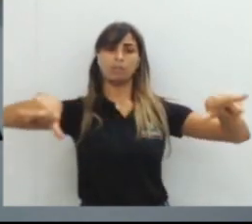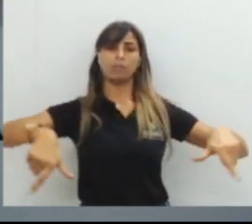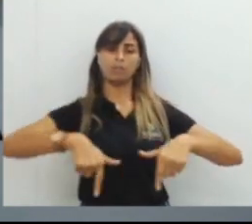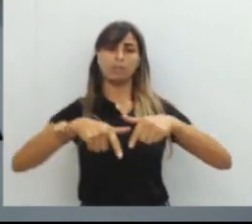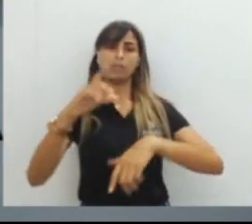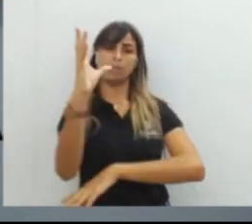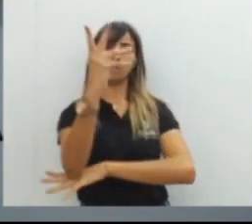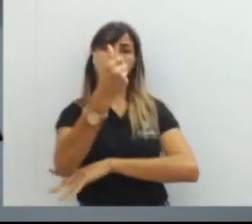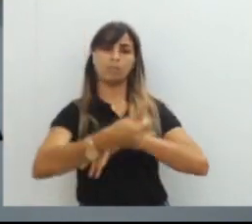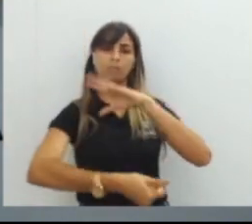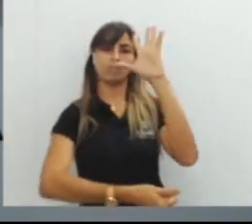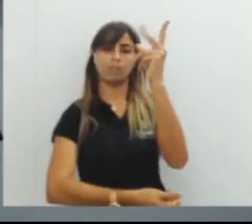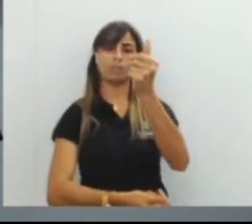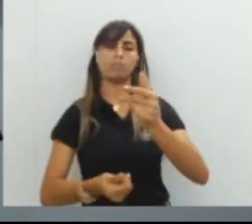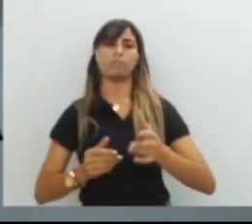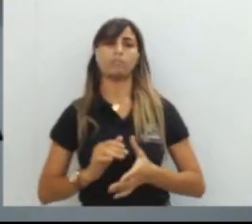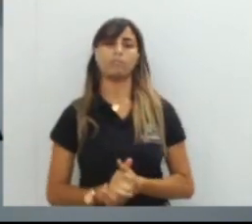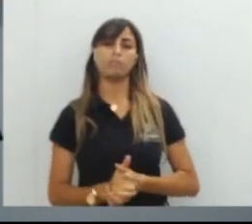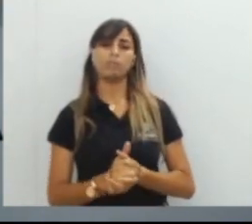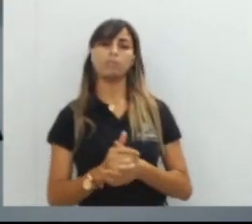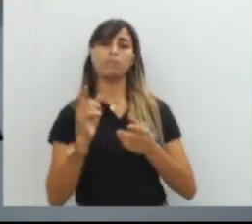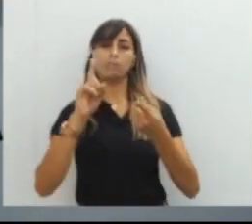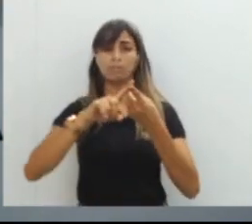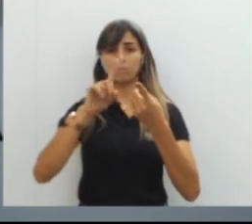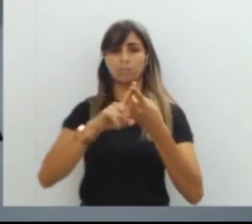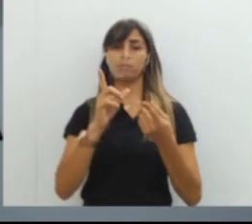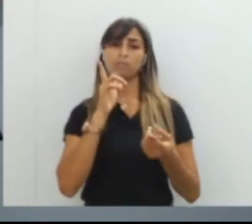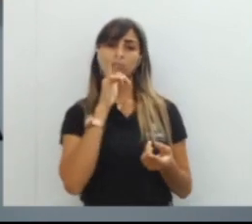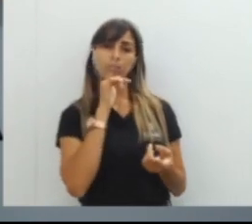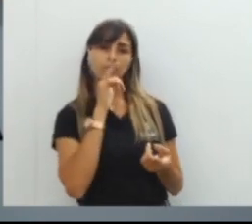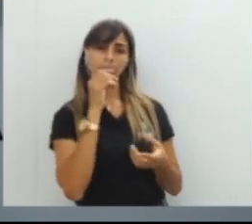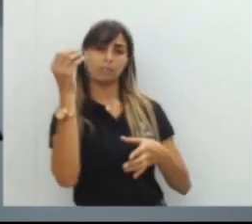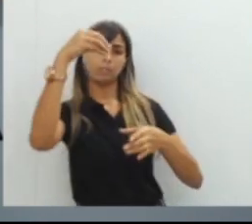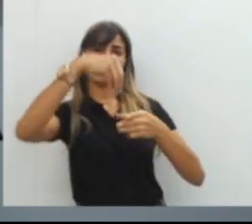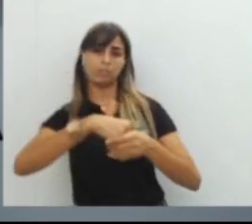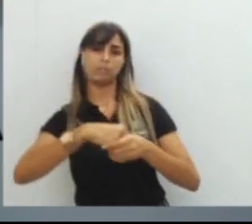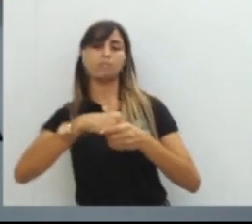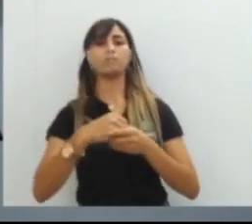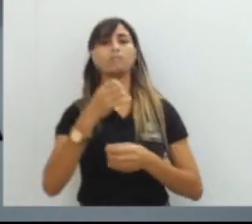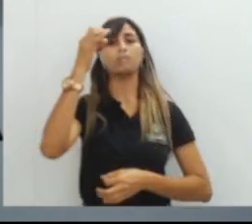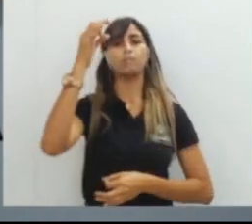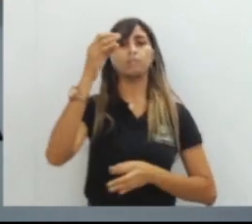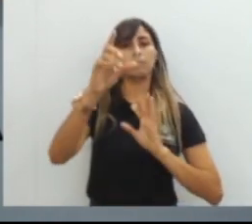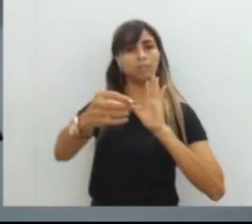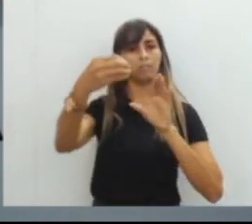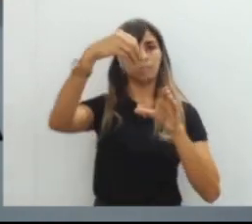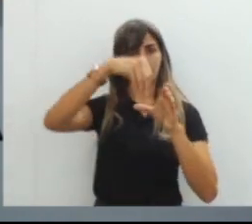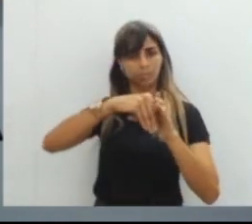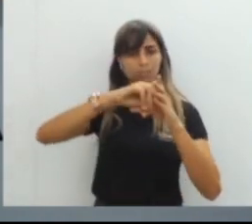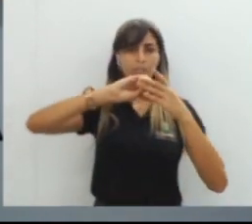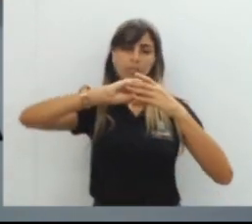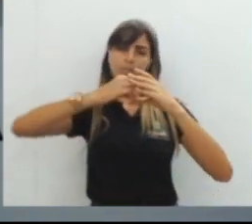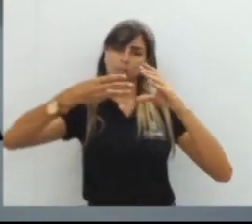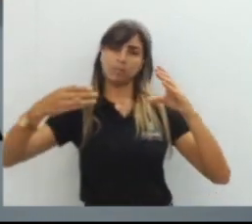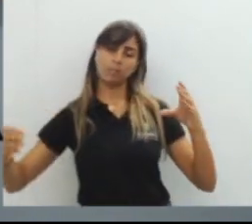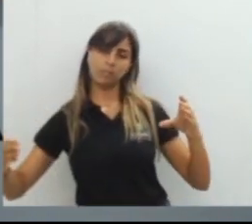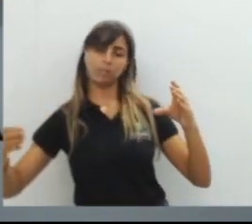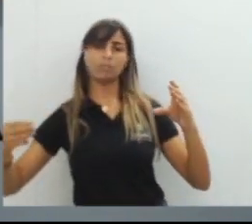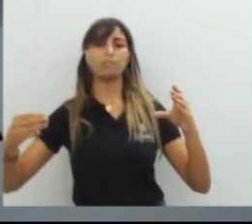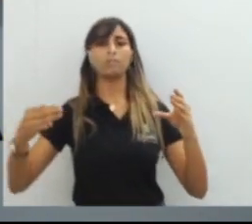recursos ambientais, incluindo as águas jurisdicionais com características